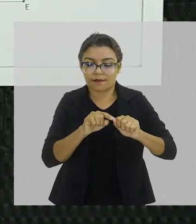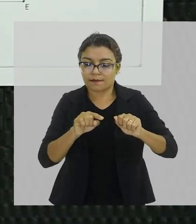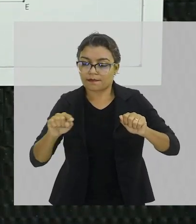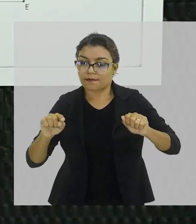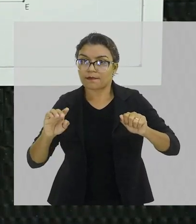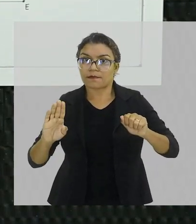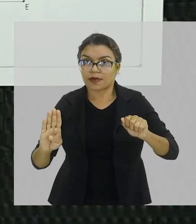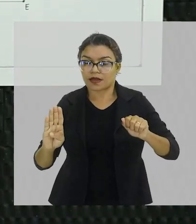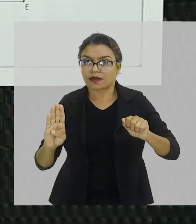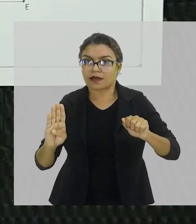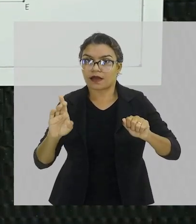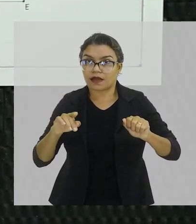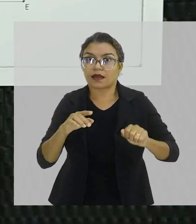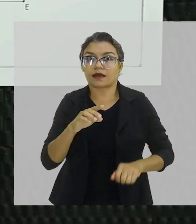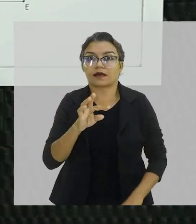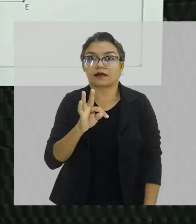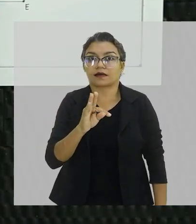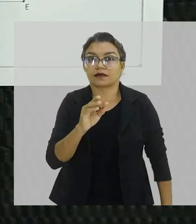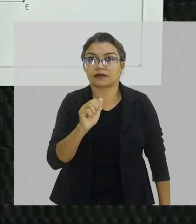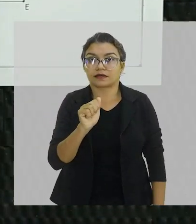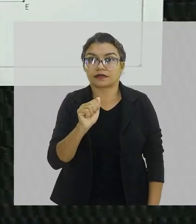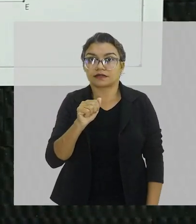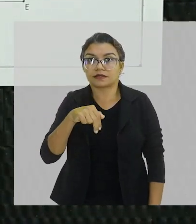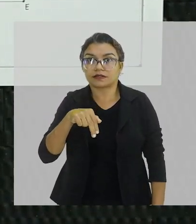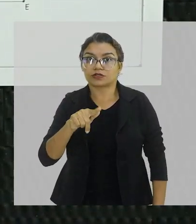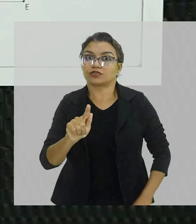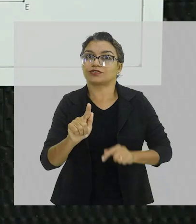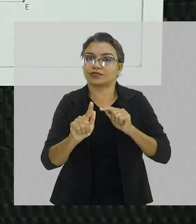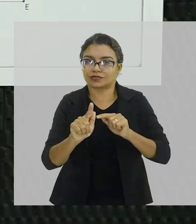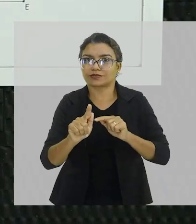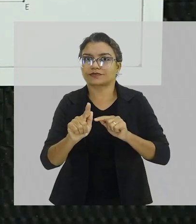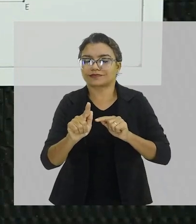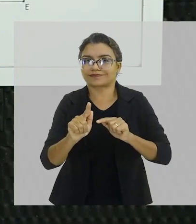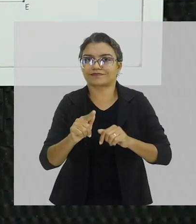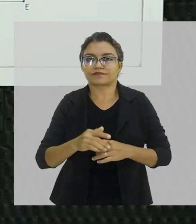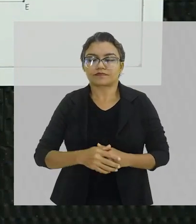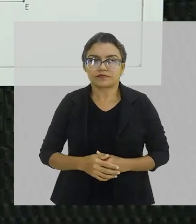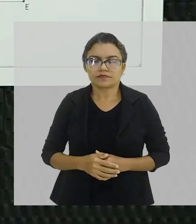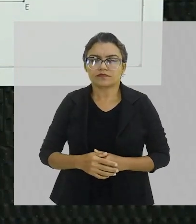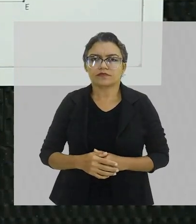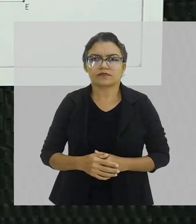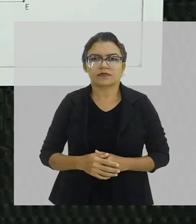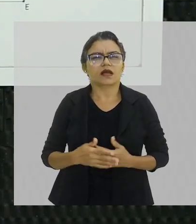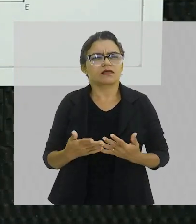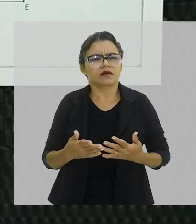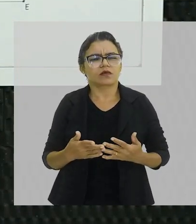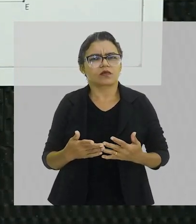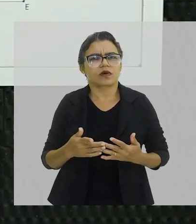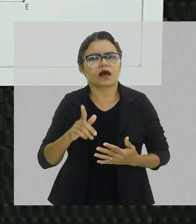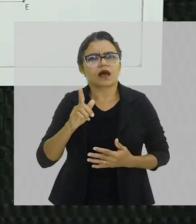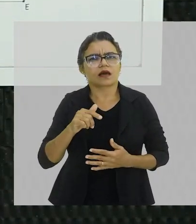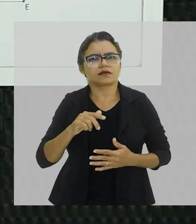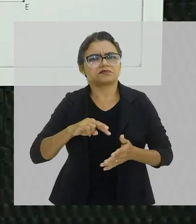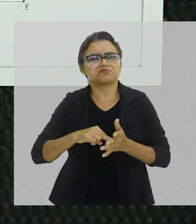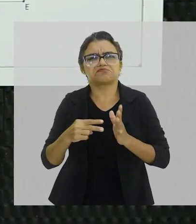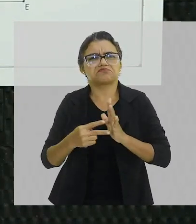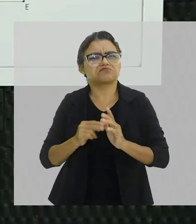segmento AB é tangente à circunferência. Outra coisa que a gente tem que saber, o que é uma reta tangente à